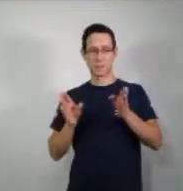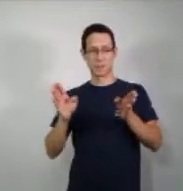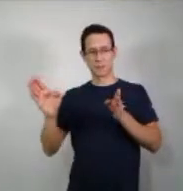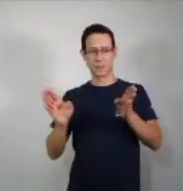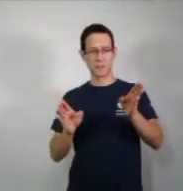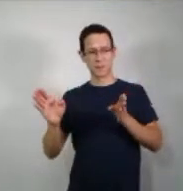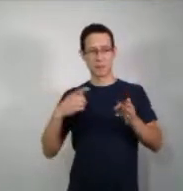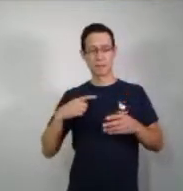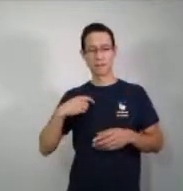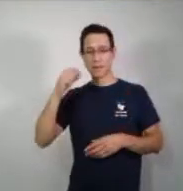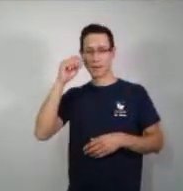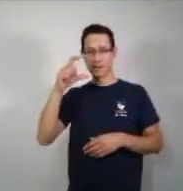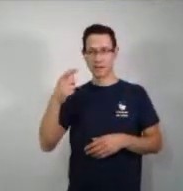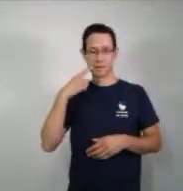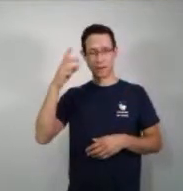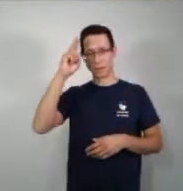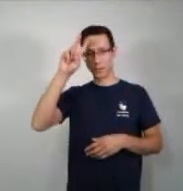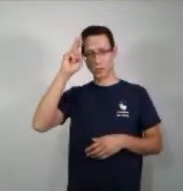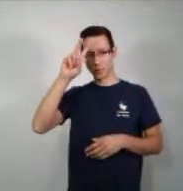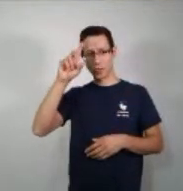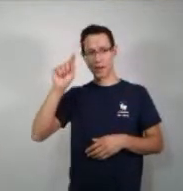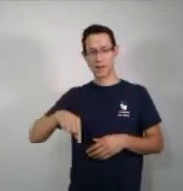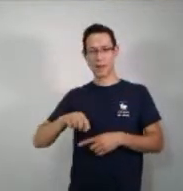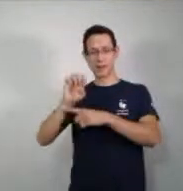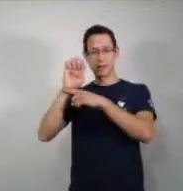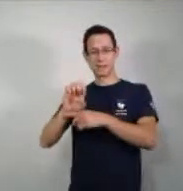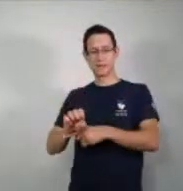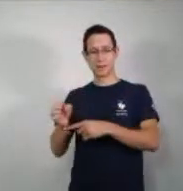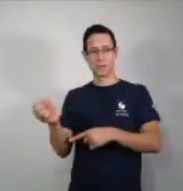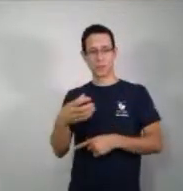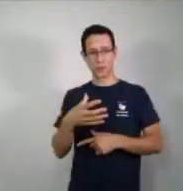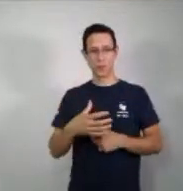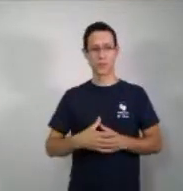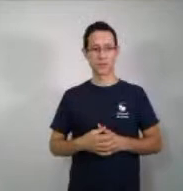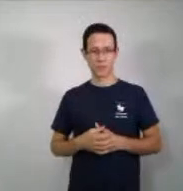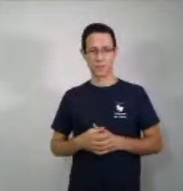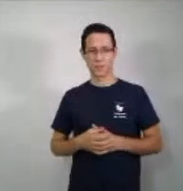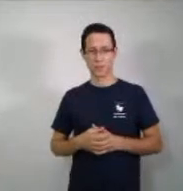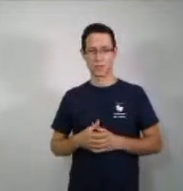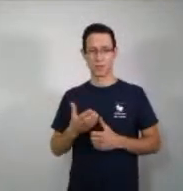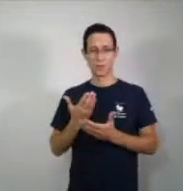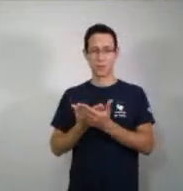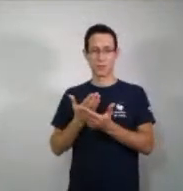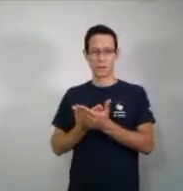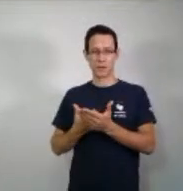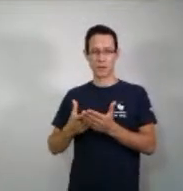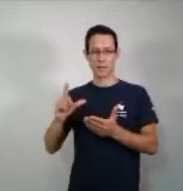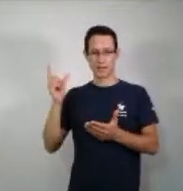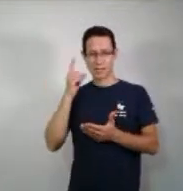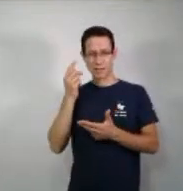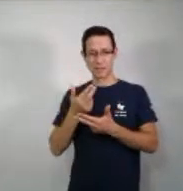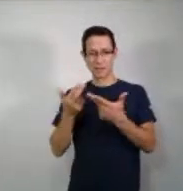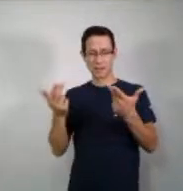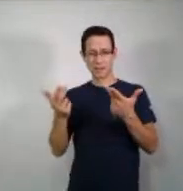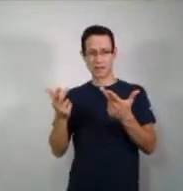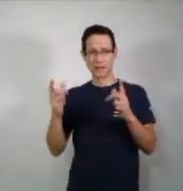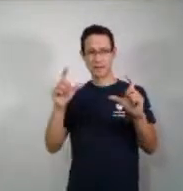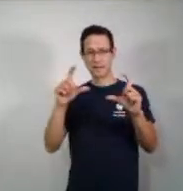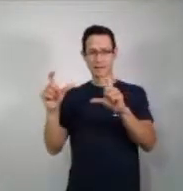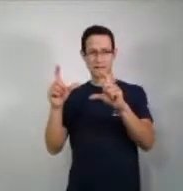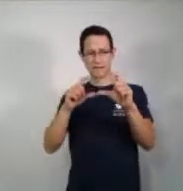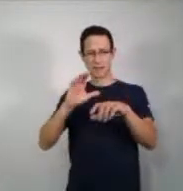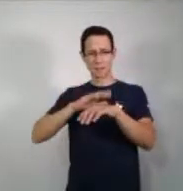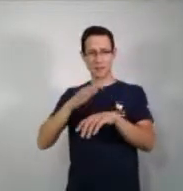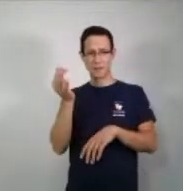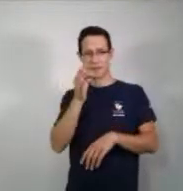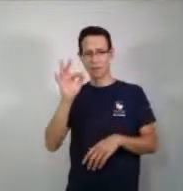muito interessante na nossa história, que é o Estado Novo. Eu estudei antes as imagens produzidas pelo fotógrafo francês